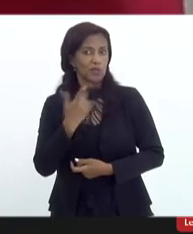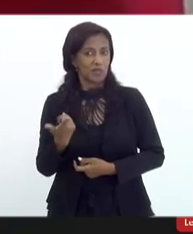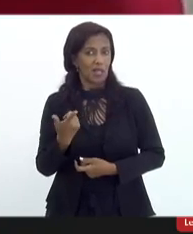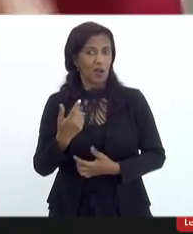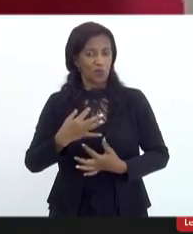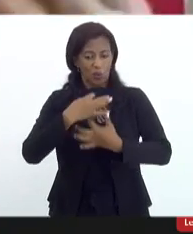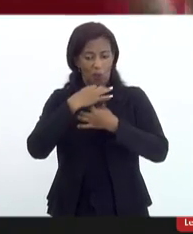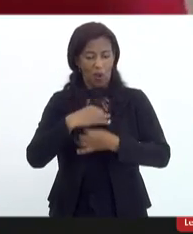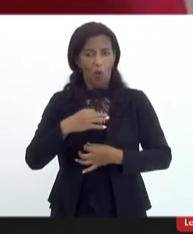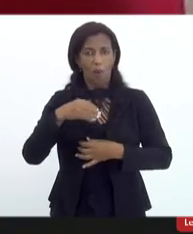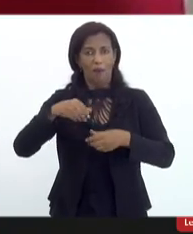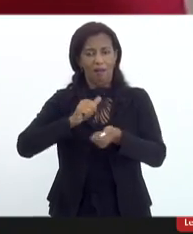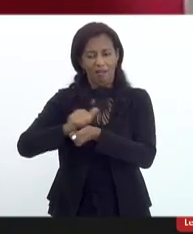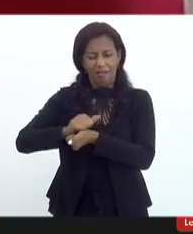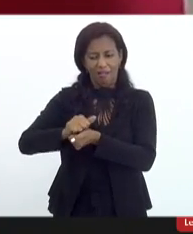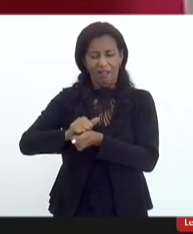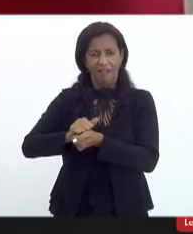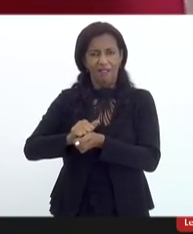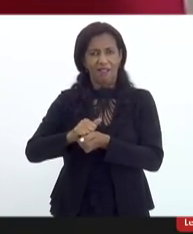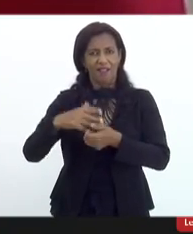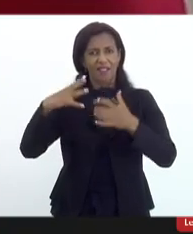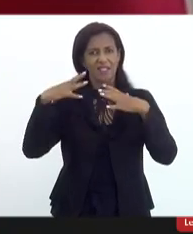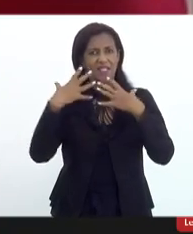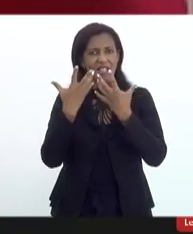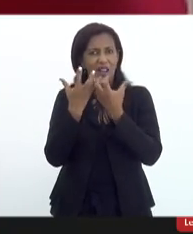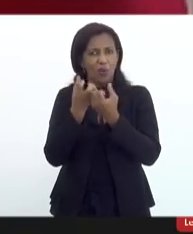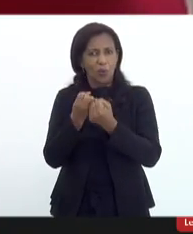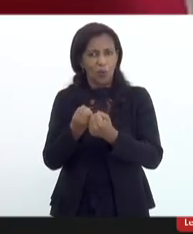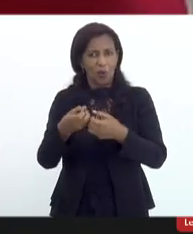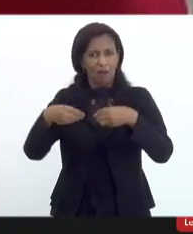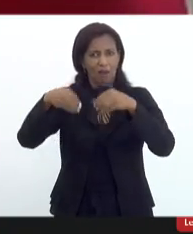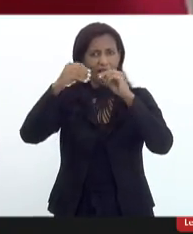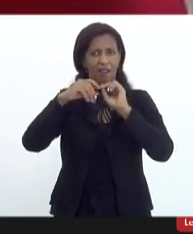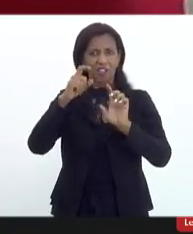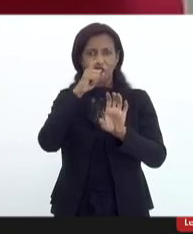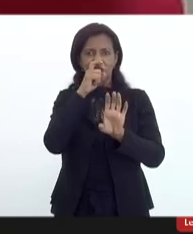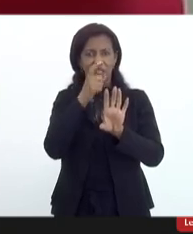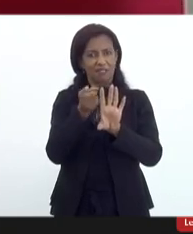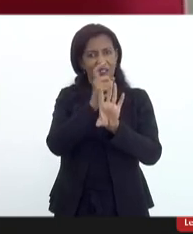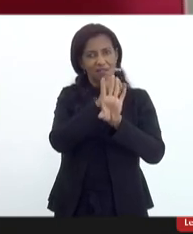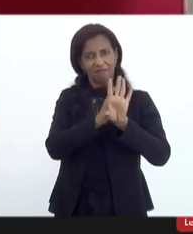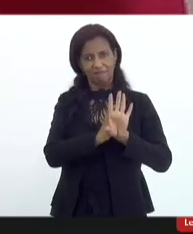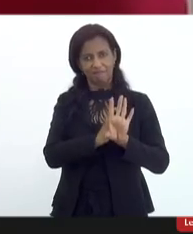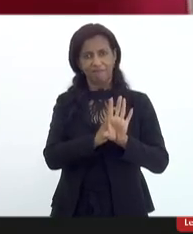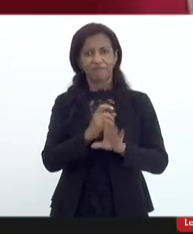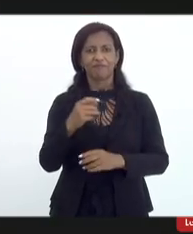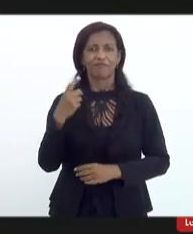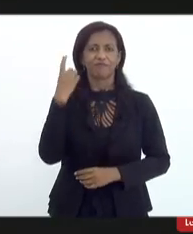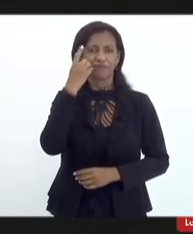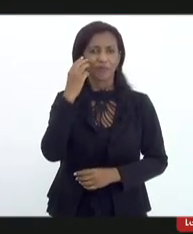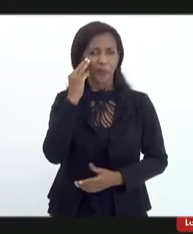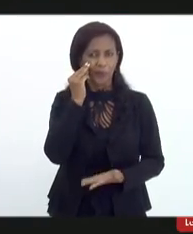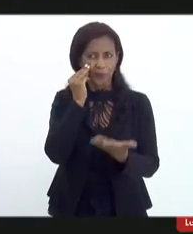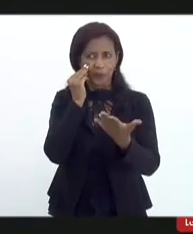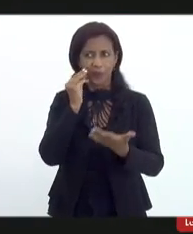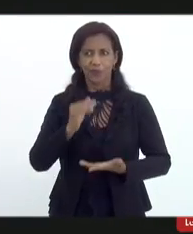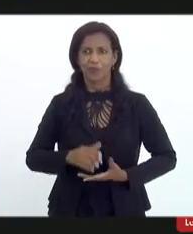ver os dois lados dessa dor, né, da desigualdade. Deputada Mônica Francisco, por favor.